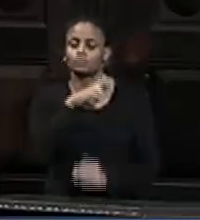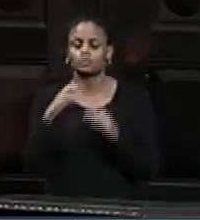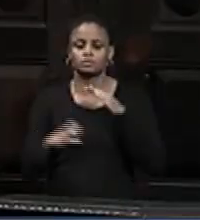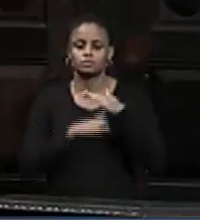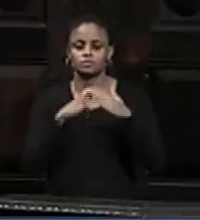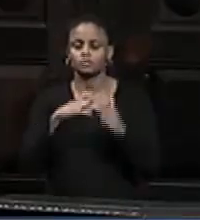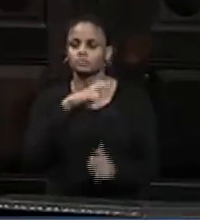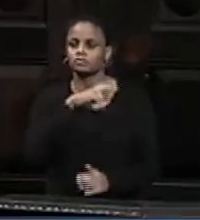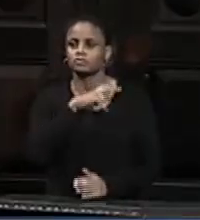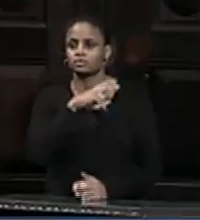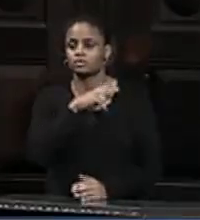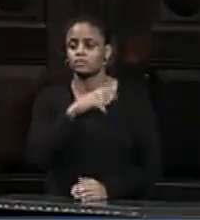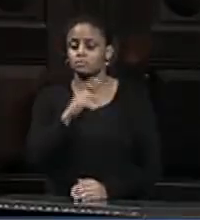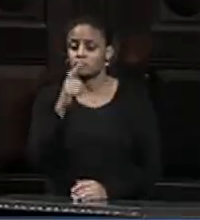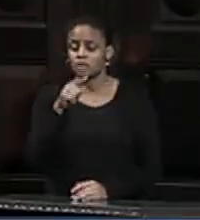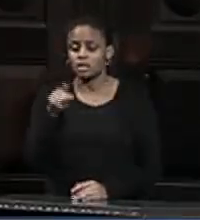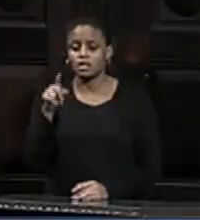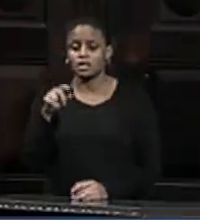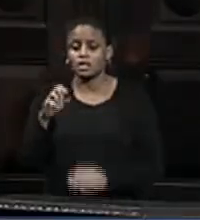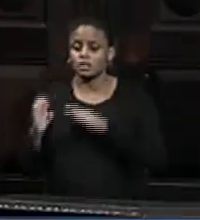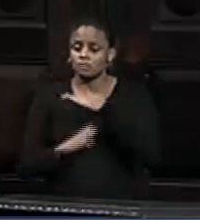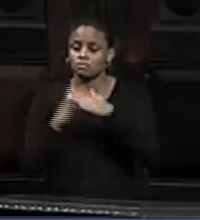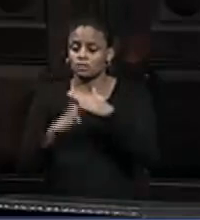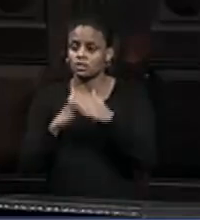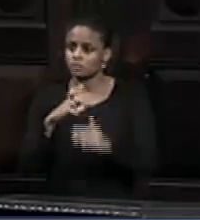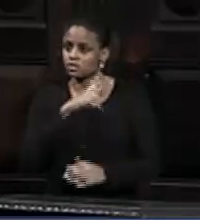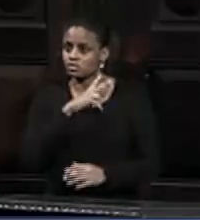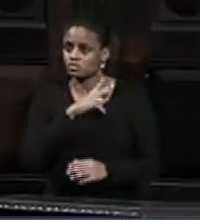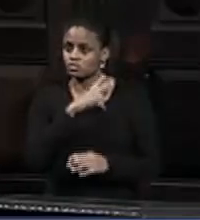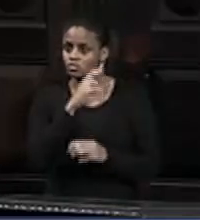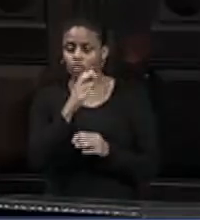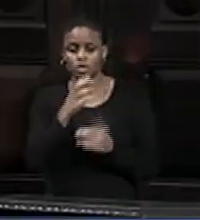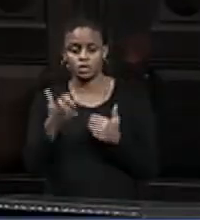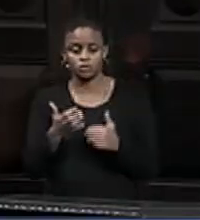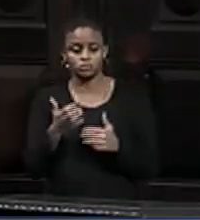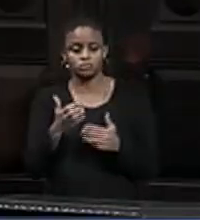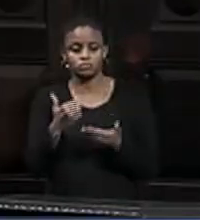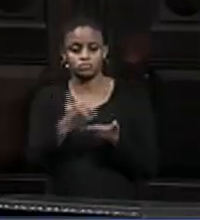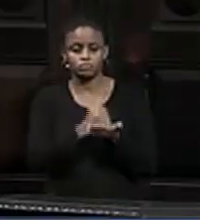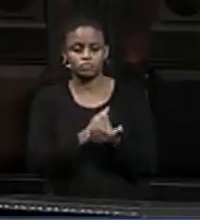públicas, em todos os setores,